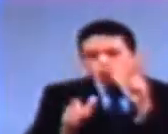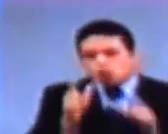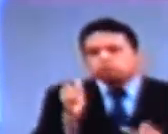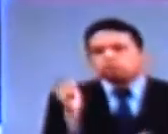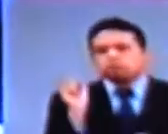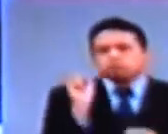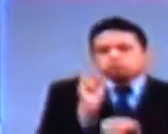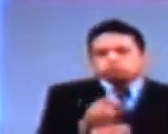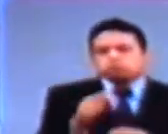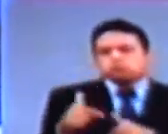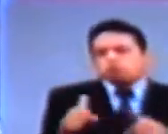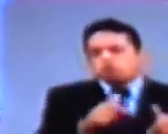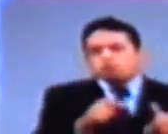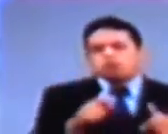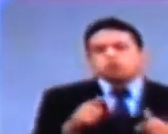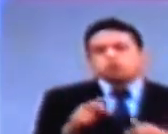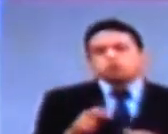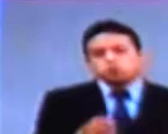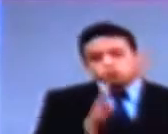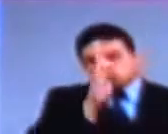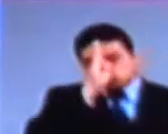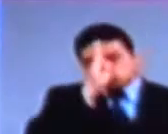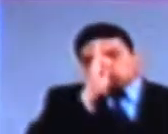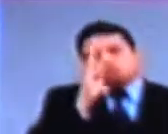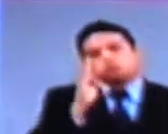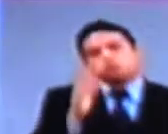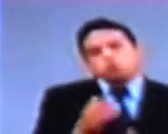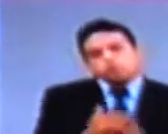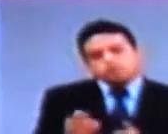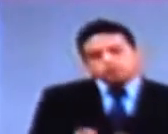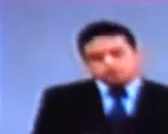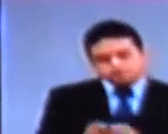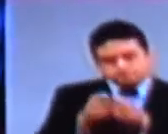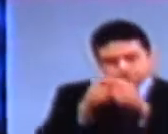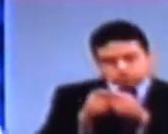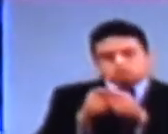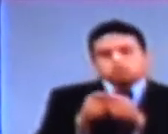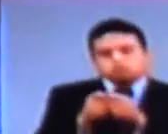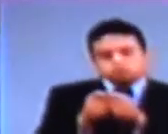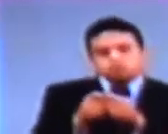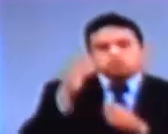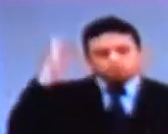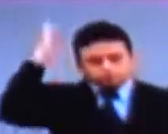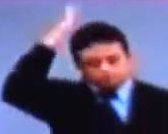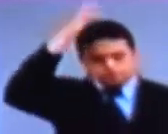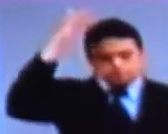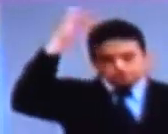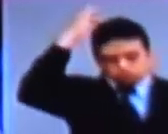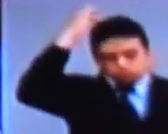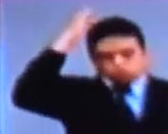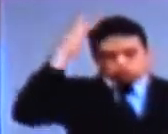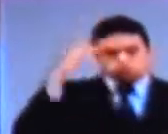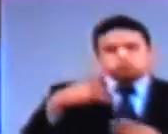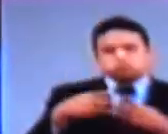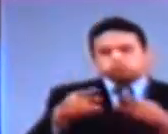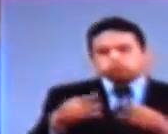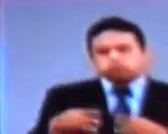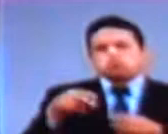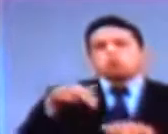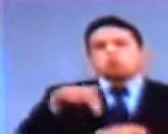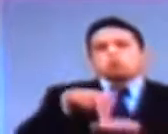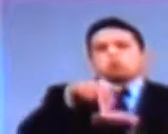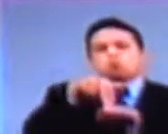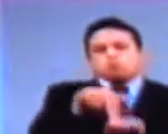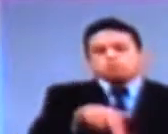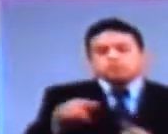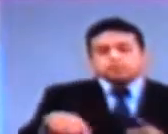emprego. E a meio-dia, começará com a Santa Missa, o nosso arcebispo Dom José Antônio vem à frente da caminhada. A Polícia